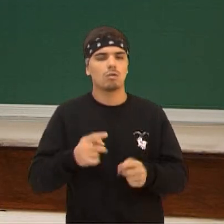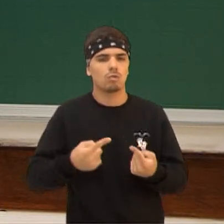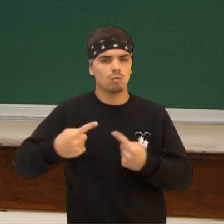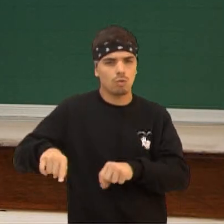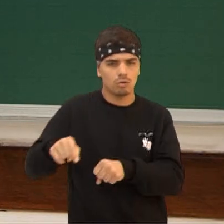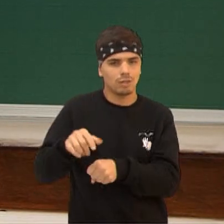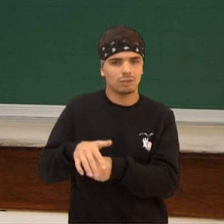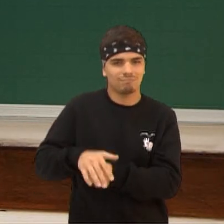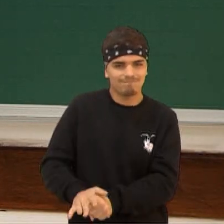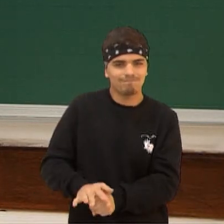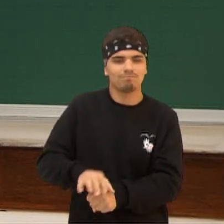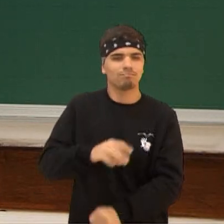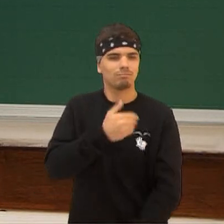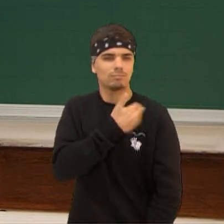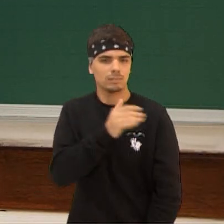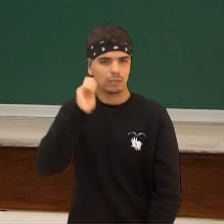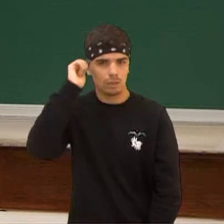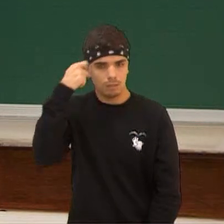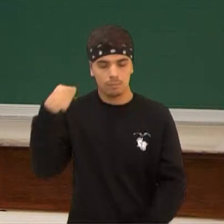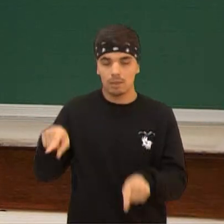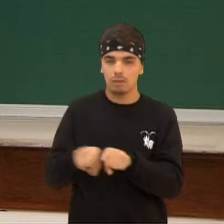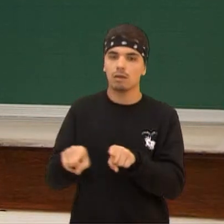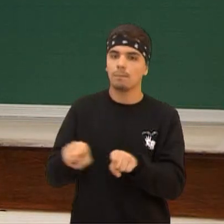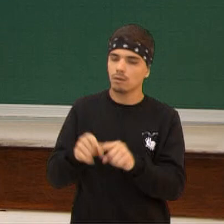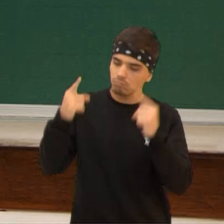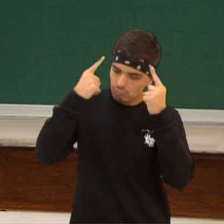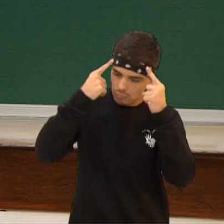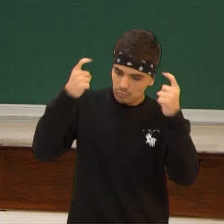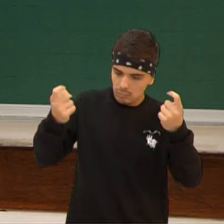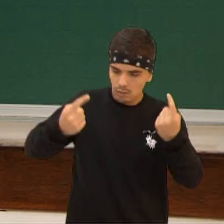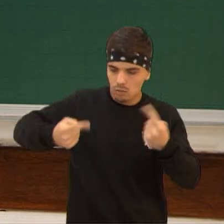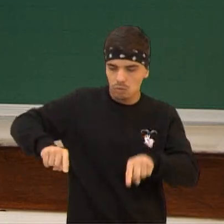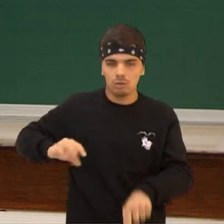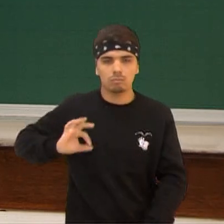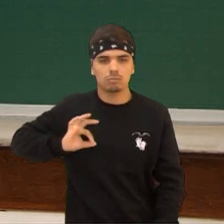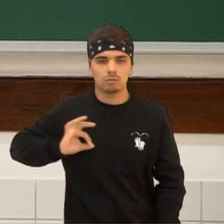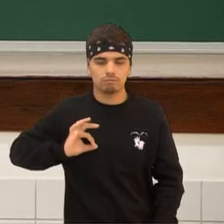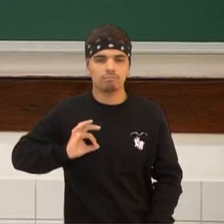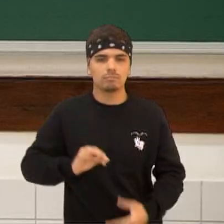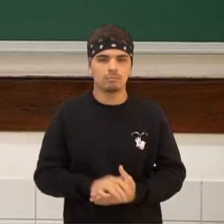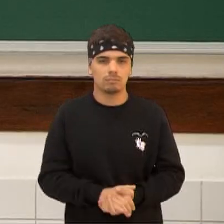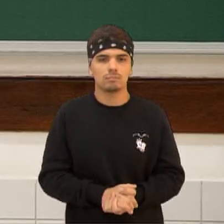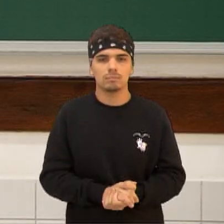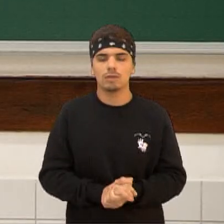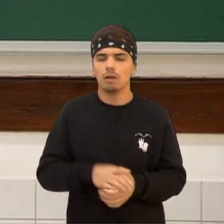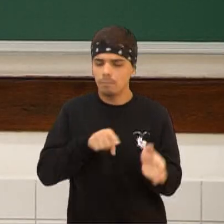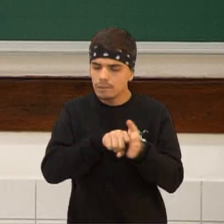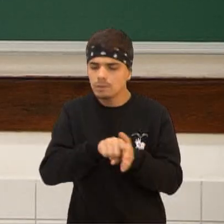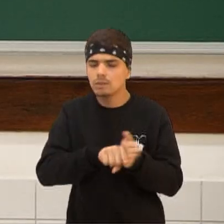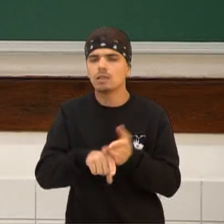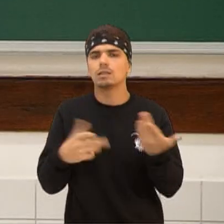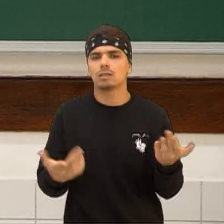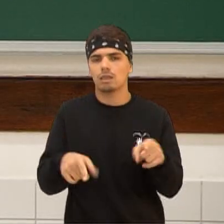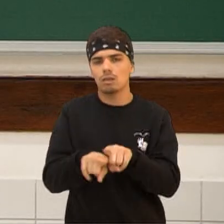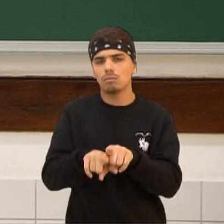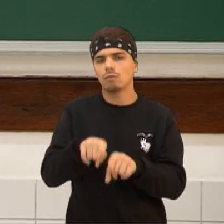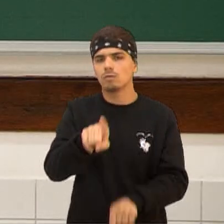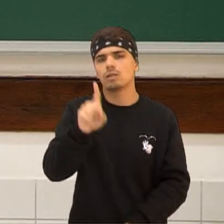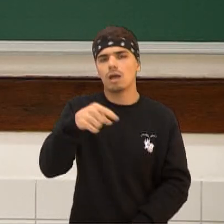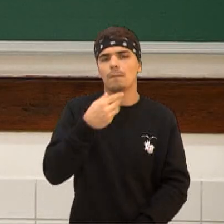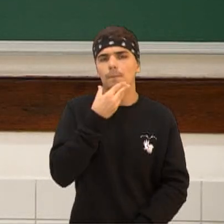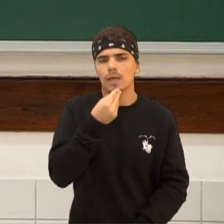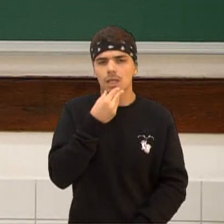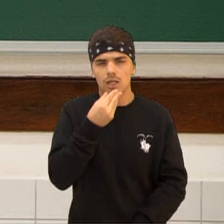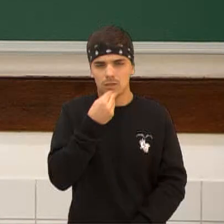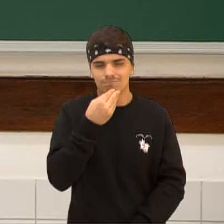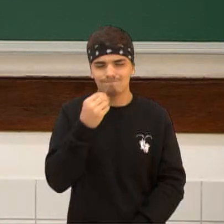racismo? Não, é contra o racismo e a violência policial, ok? Dá uma pesquisada. Você que é um menino esperto, uma